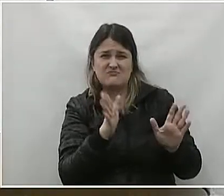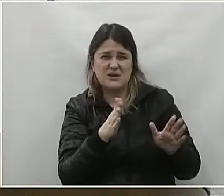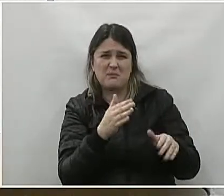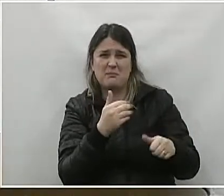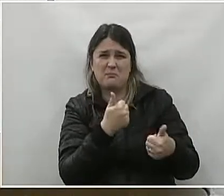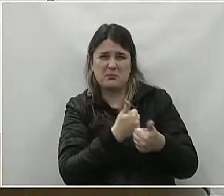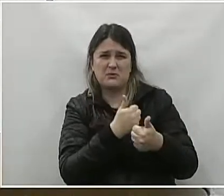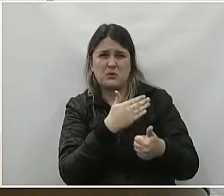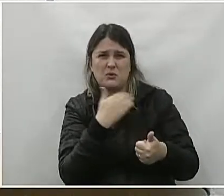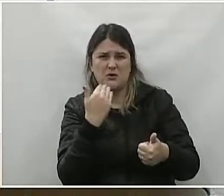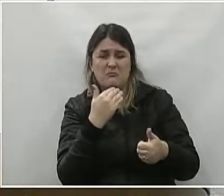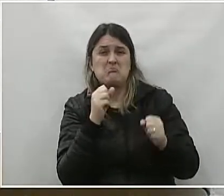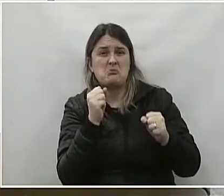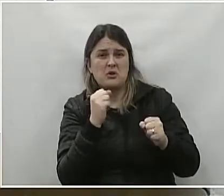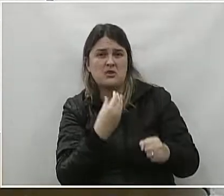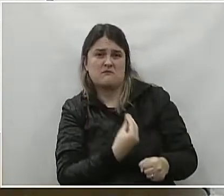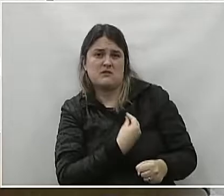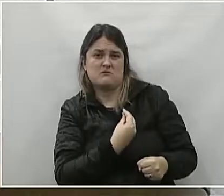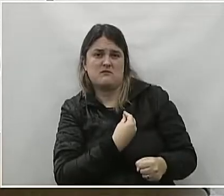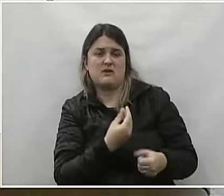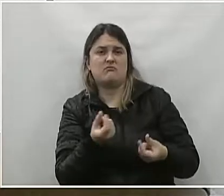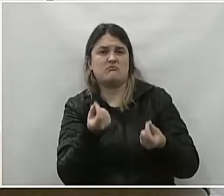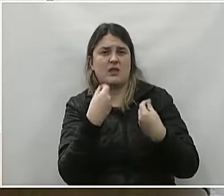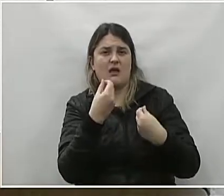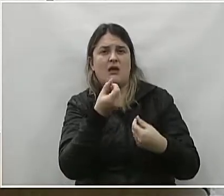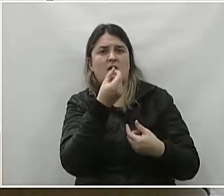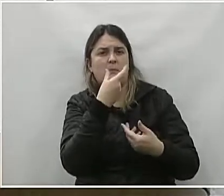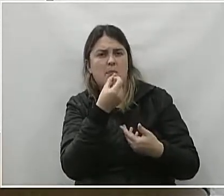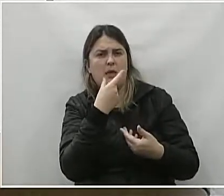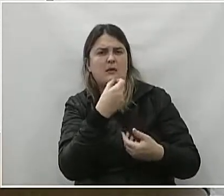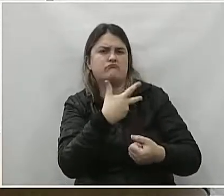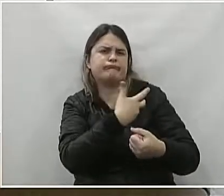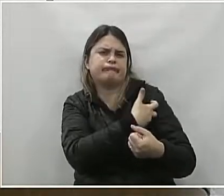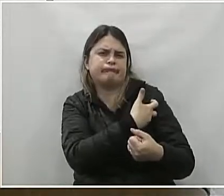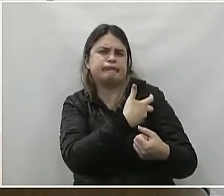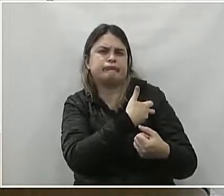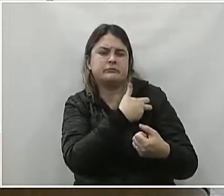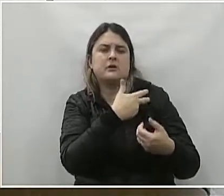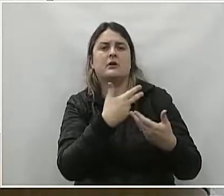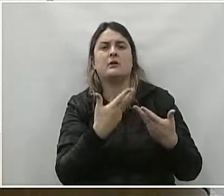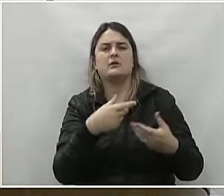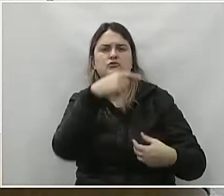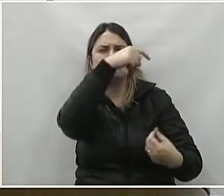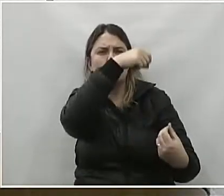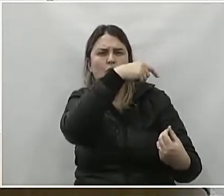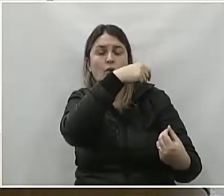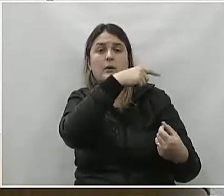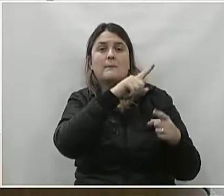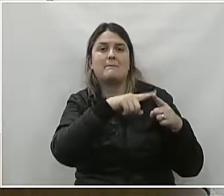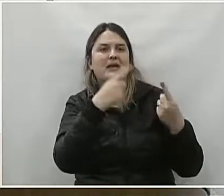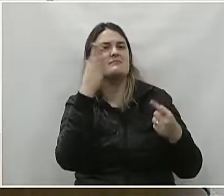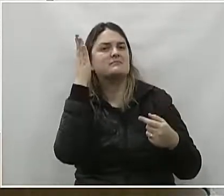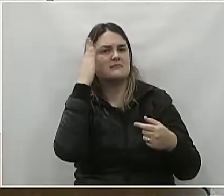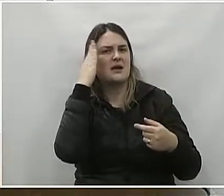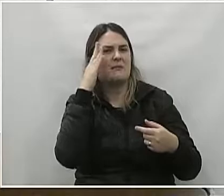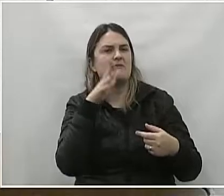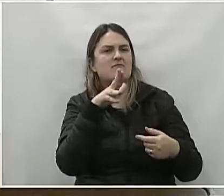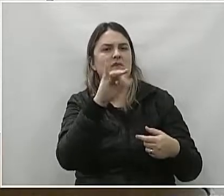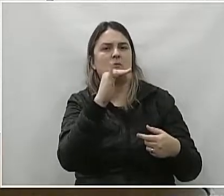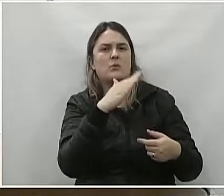consegue manter a pessoa viva com drogas, com morfina, com medicamentos, mas você sabe que ela vai